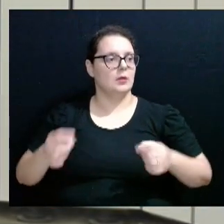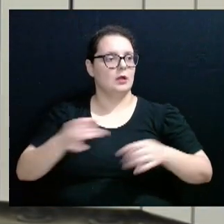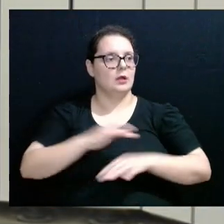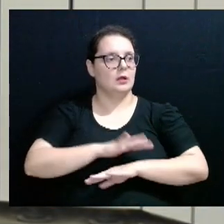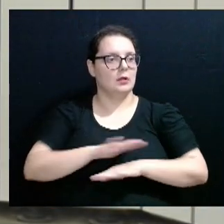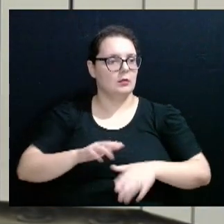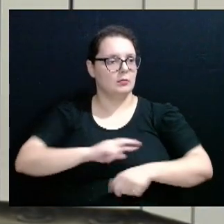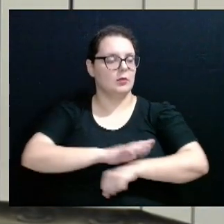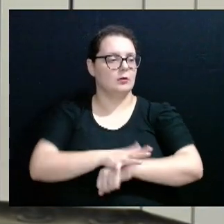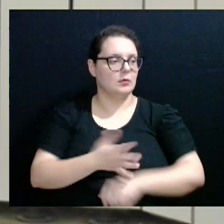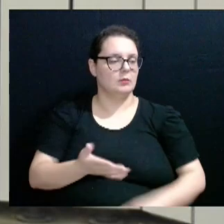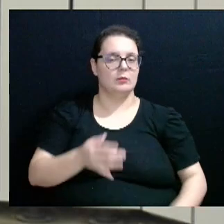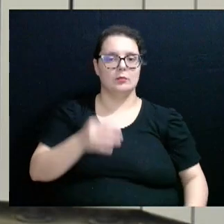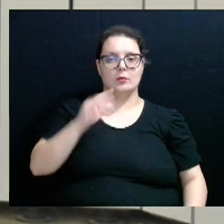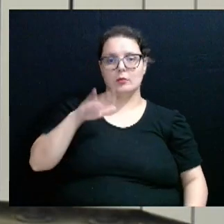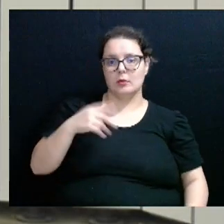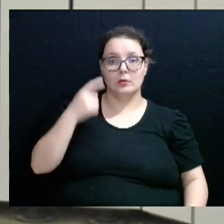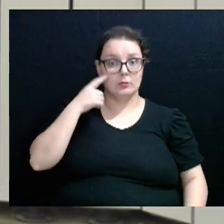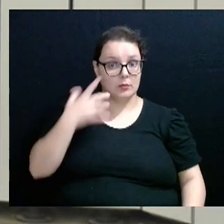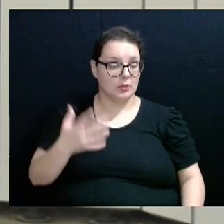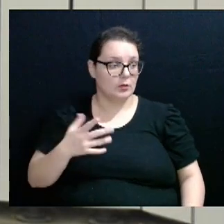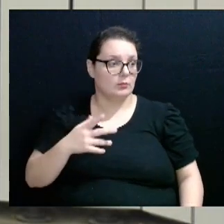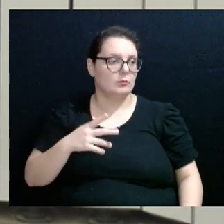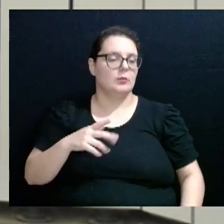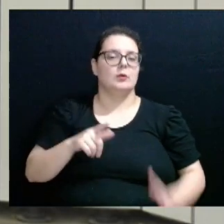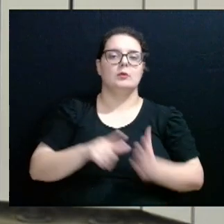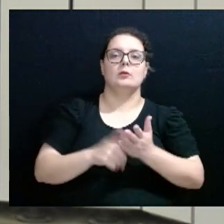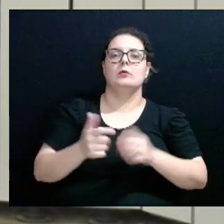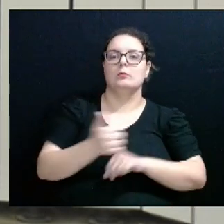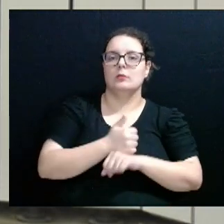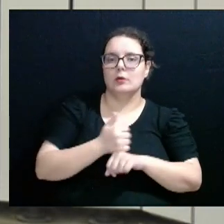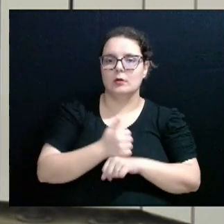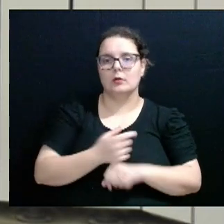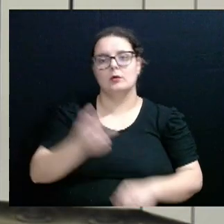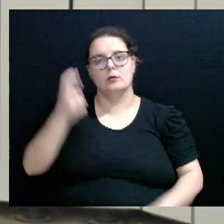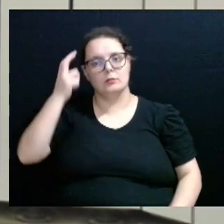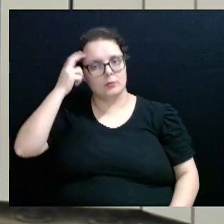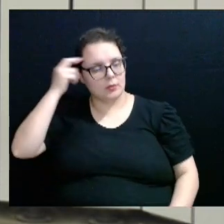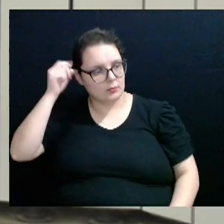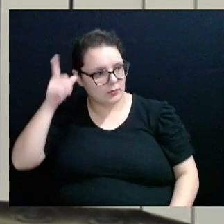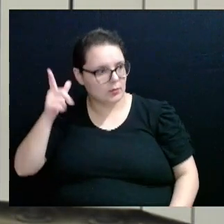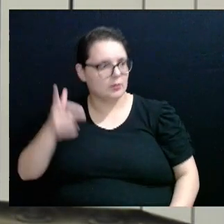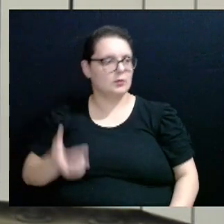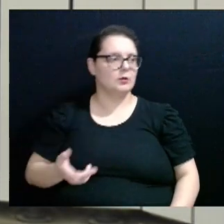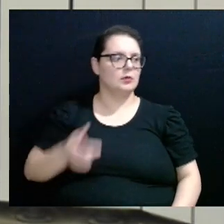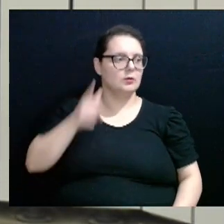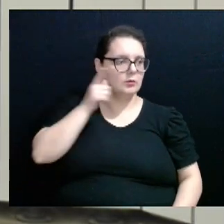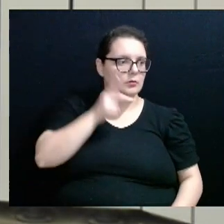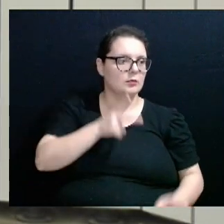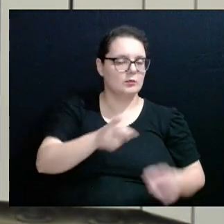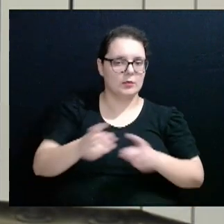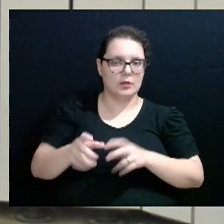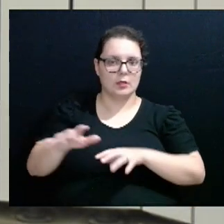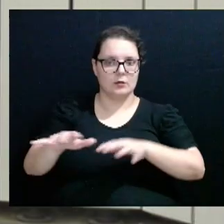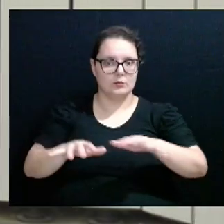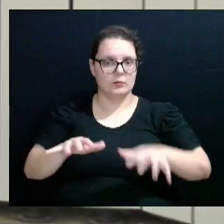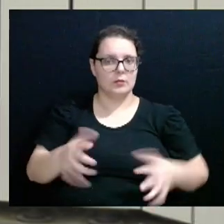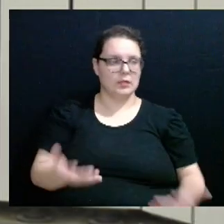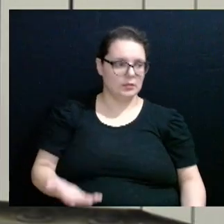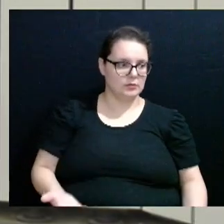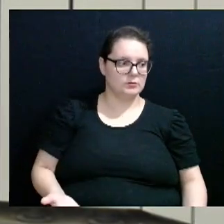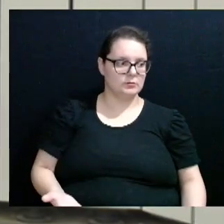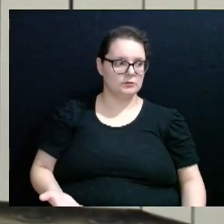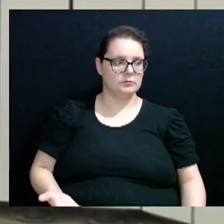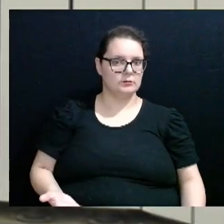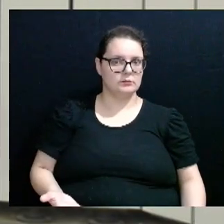exemplo, no jornalismo político, esportivo, cultural, você consegue identificar áreas que estão mais